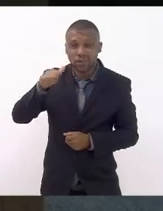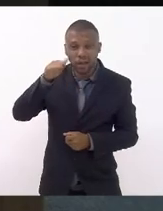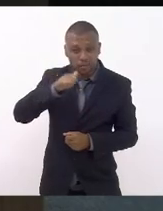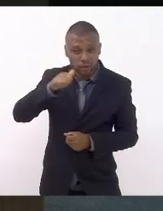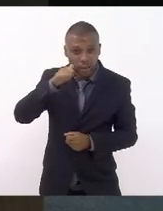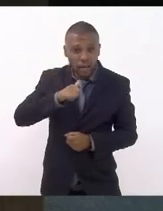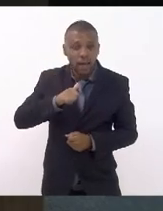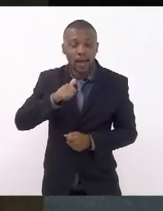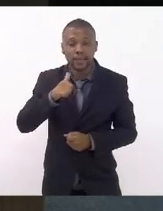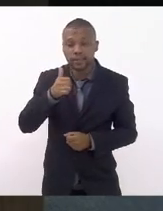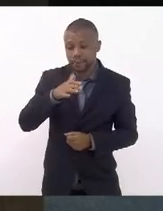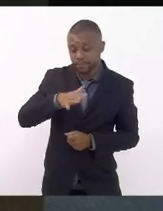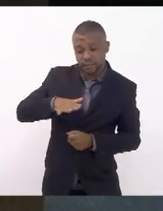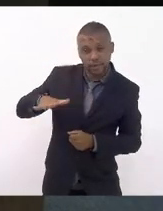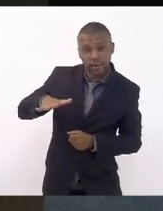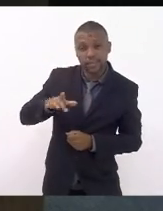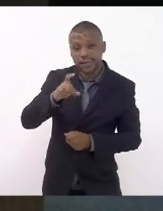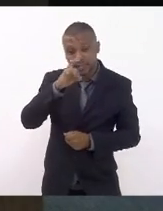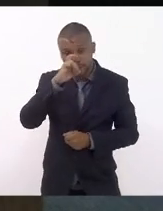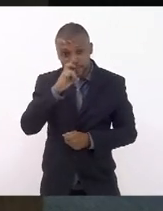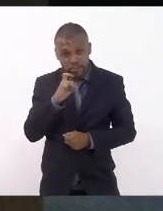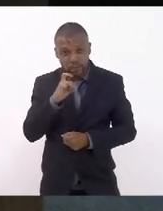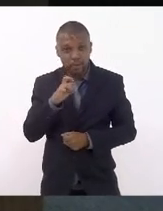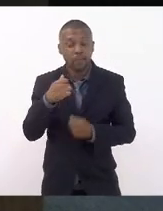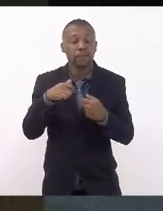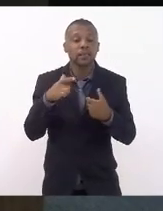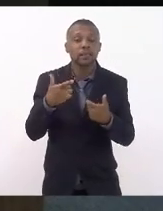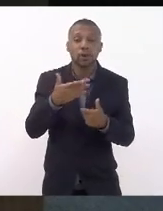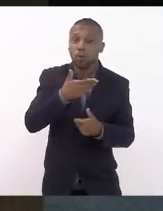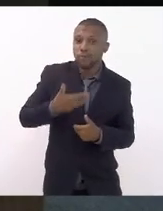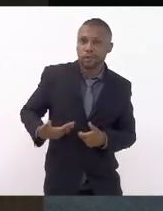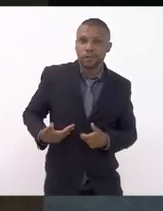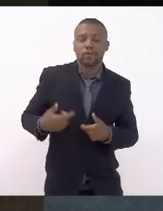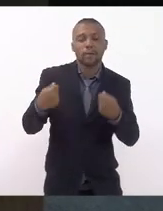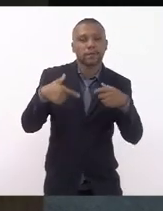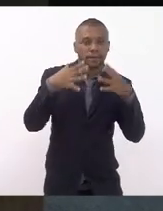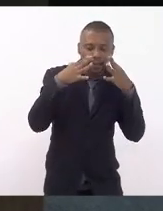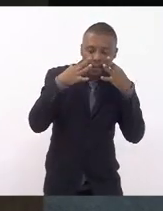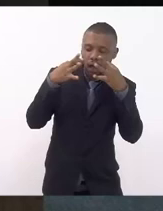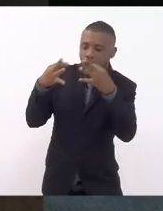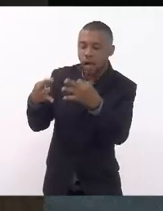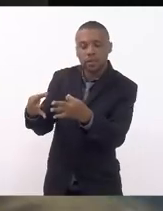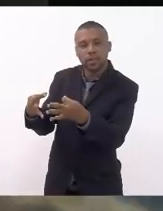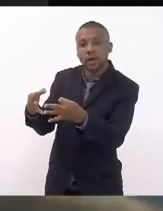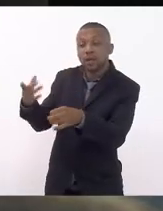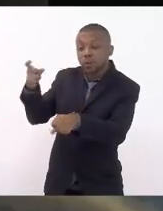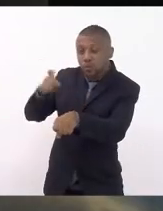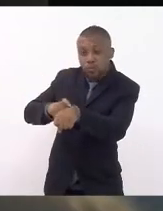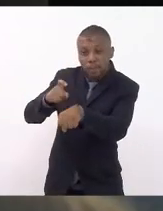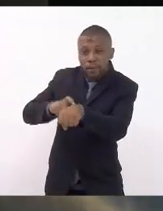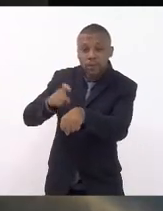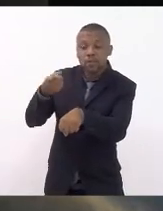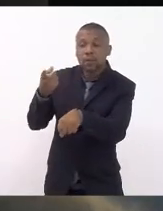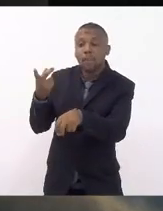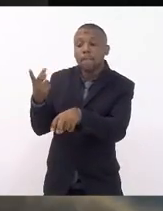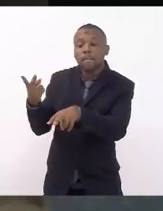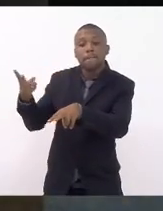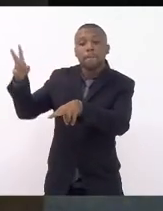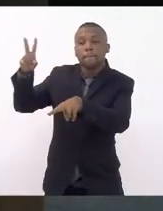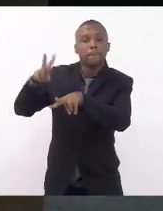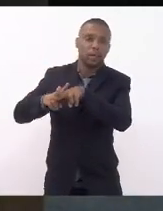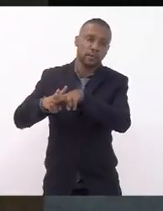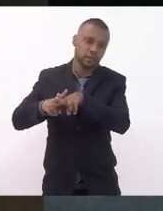que menstruam precisam ter uma atenção do Estado, em especial quando estão privadas da liberdade.